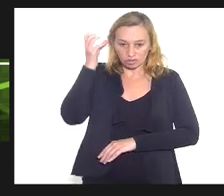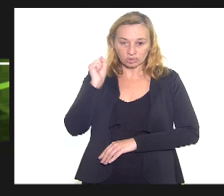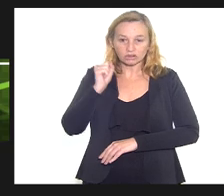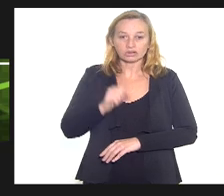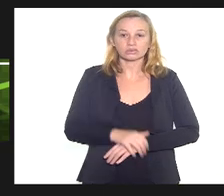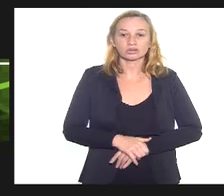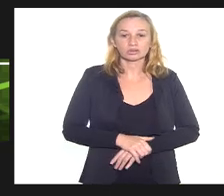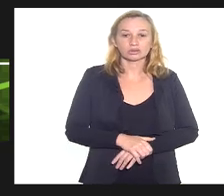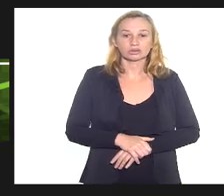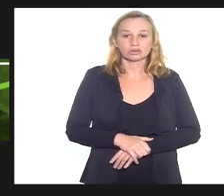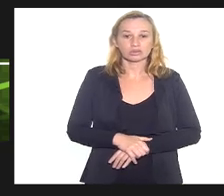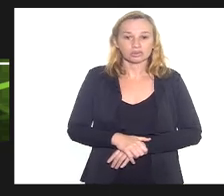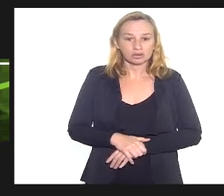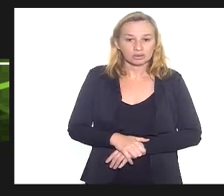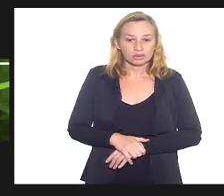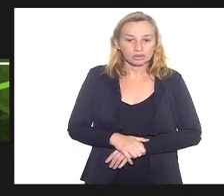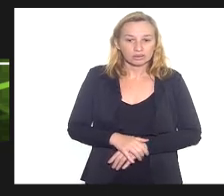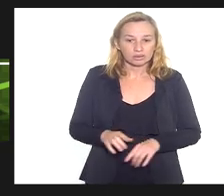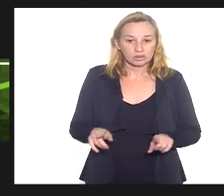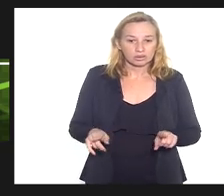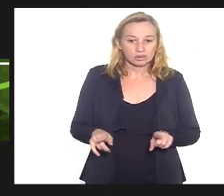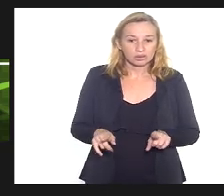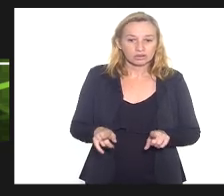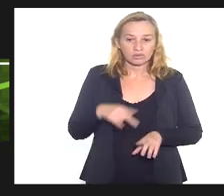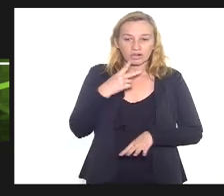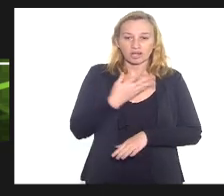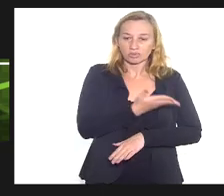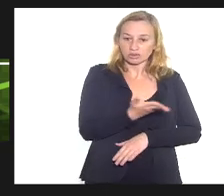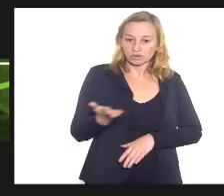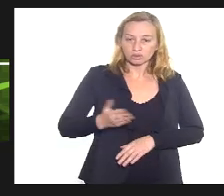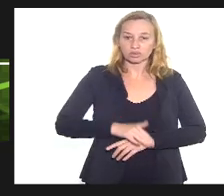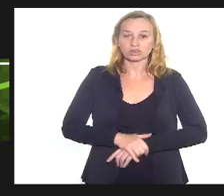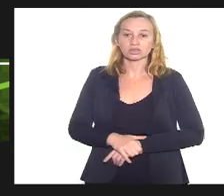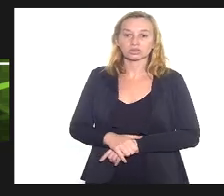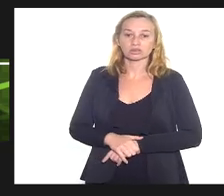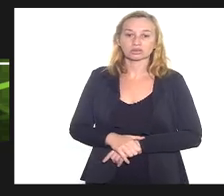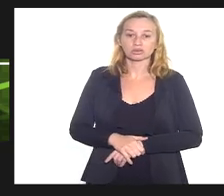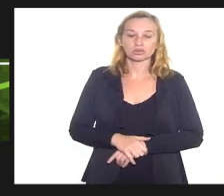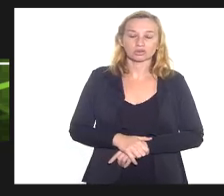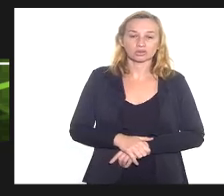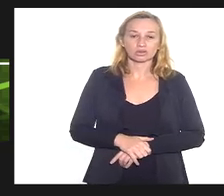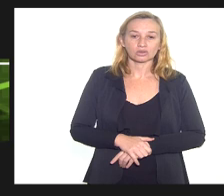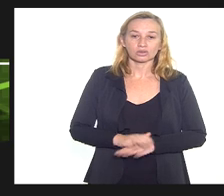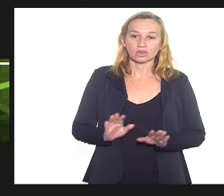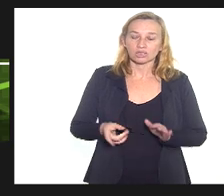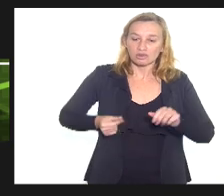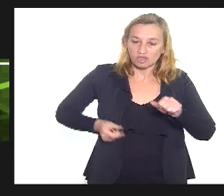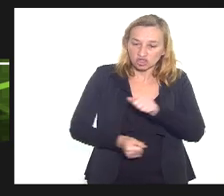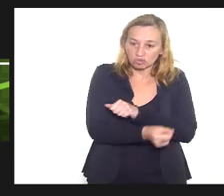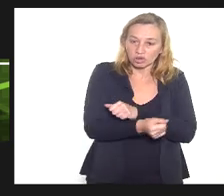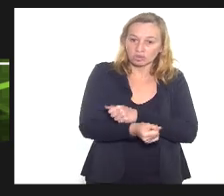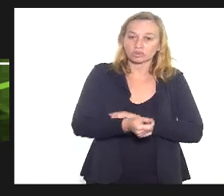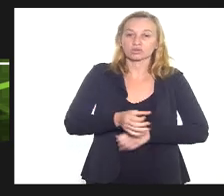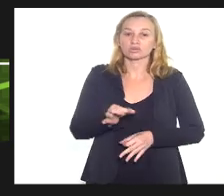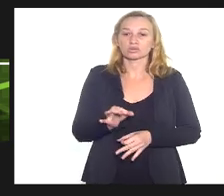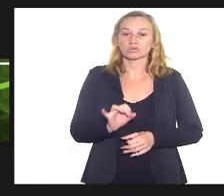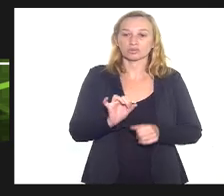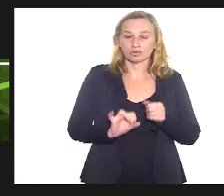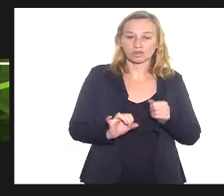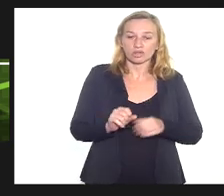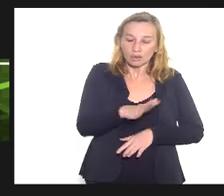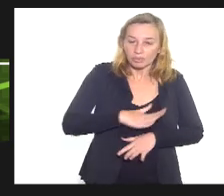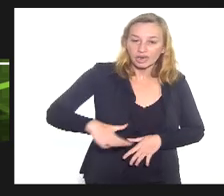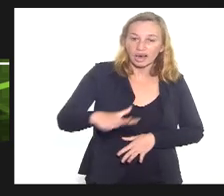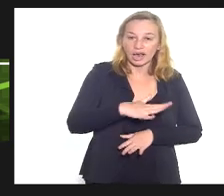E gostaria de ressaltar para os senhores que os investimentos feitos pela área